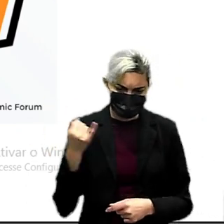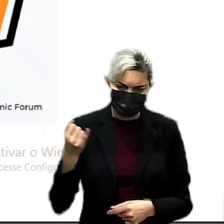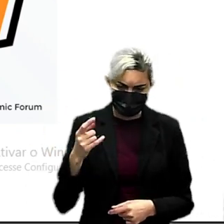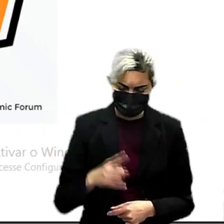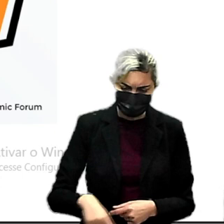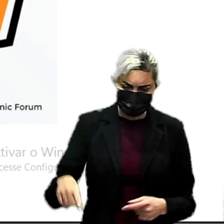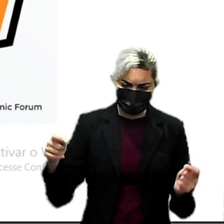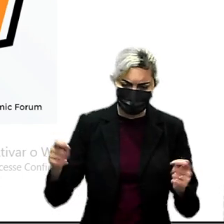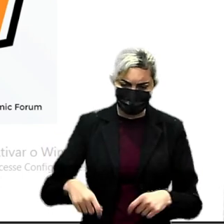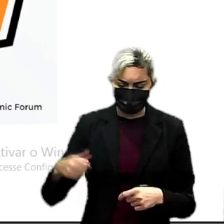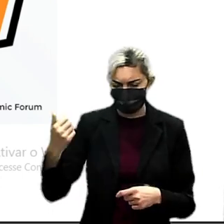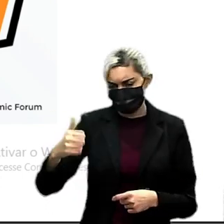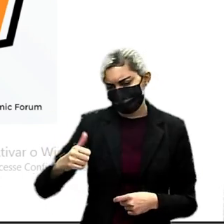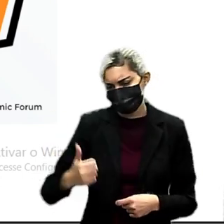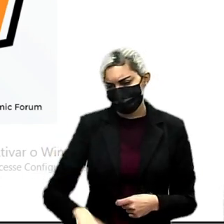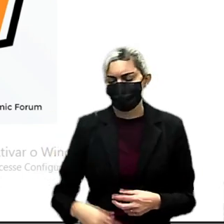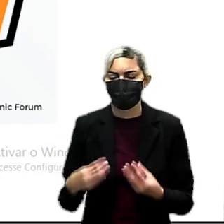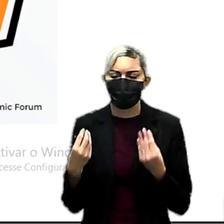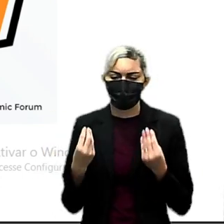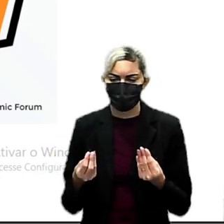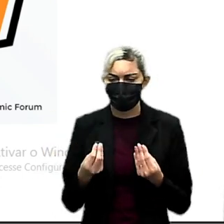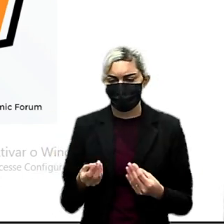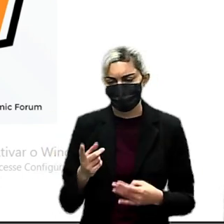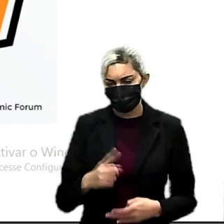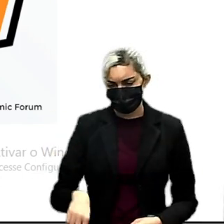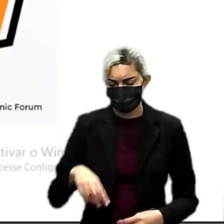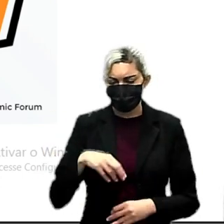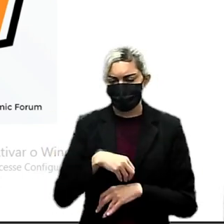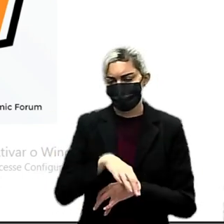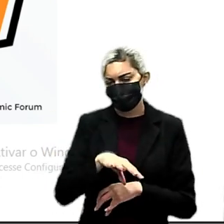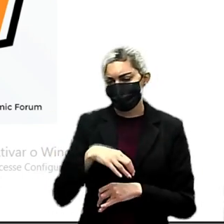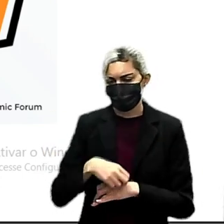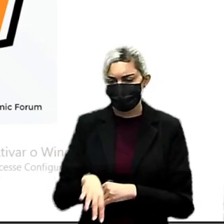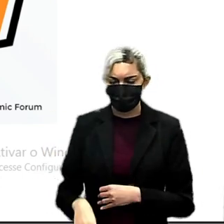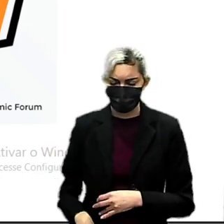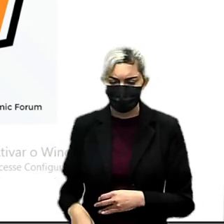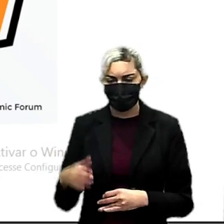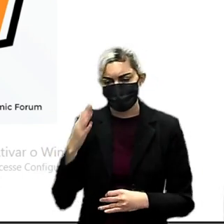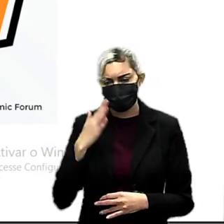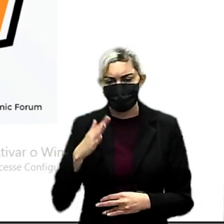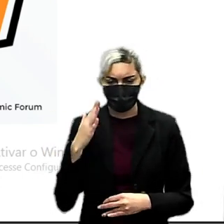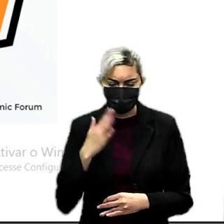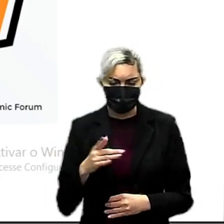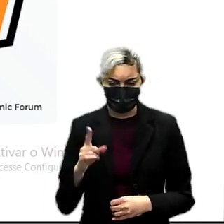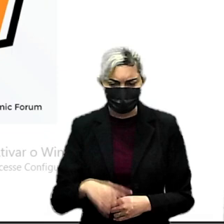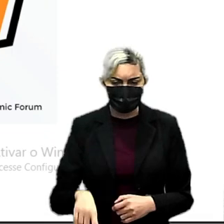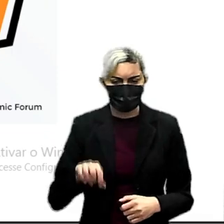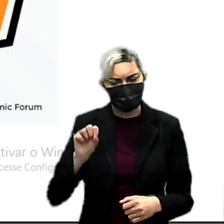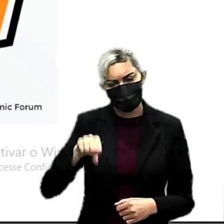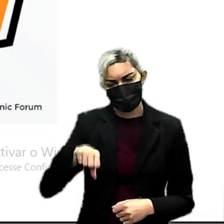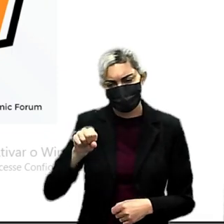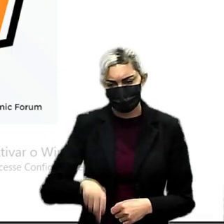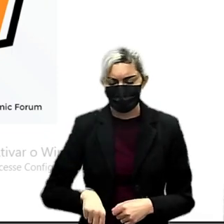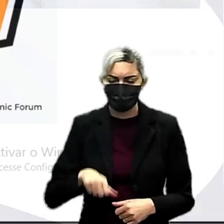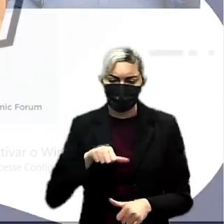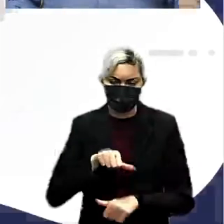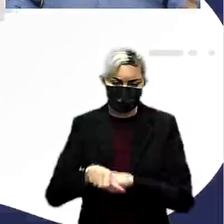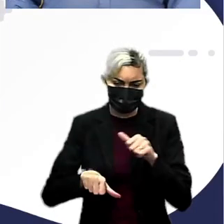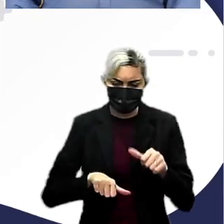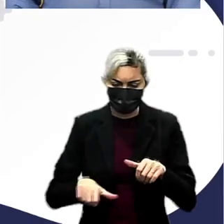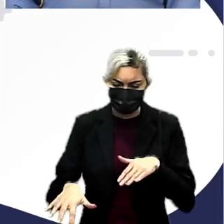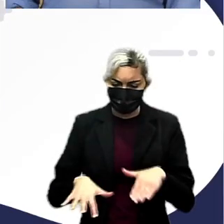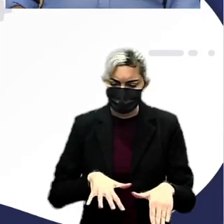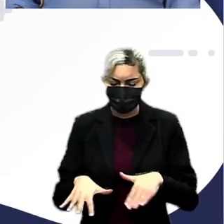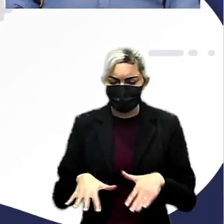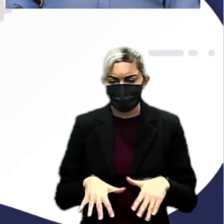gente possa avaliar para que possamos entender que há, sim, uma mudança, uma dinâmica